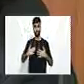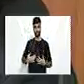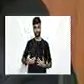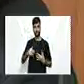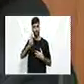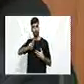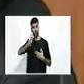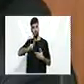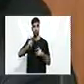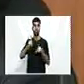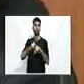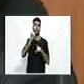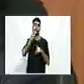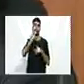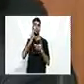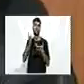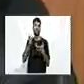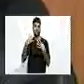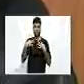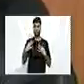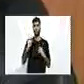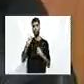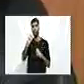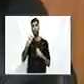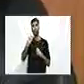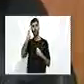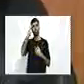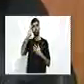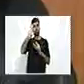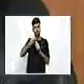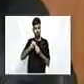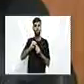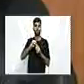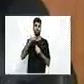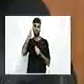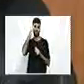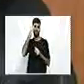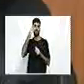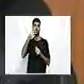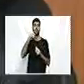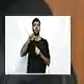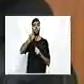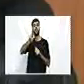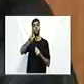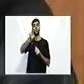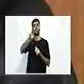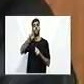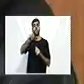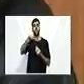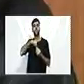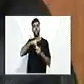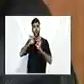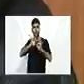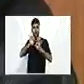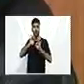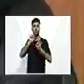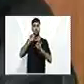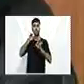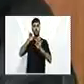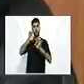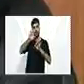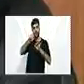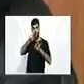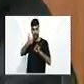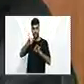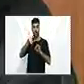saai né quando eu falo vestimentas Eu acho que o próprio saai trata como o epi né a roupa o calçado e